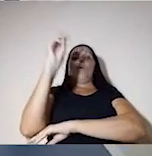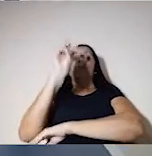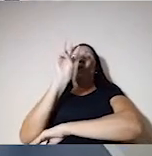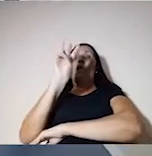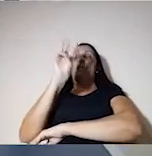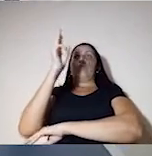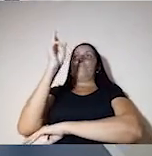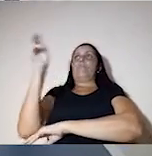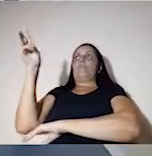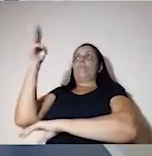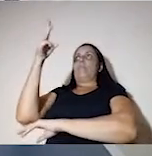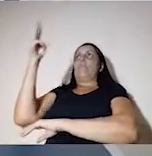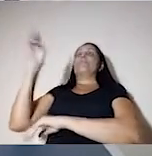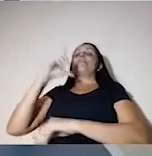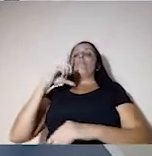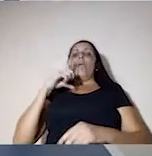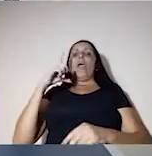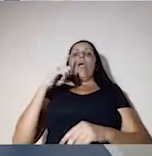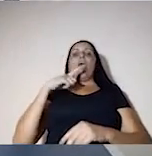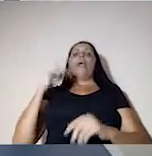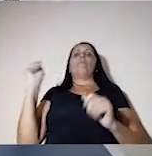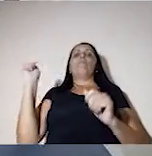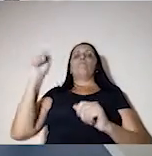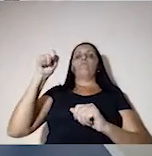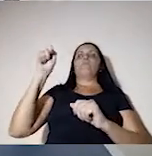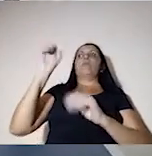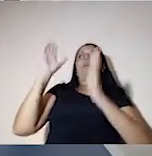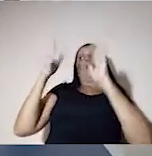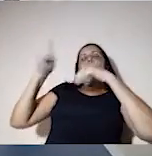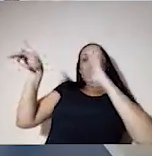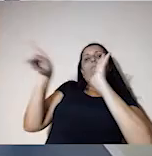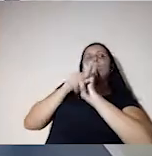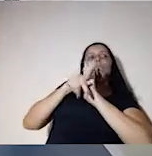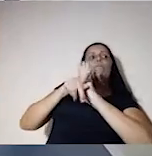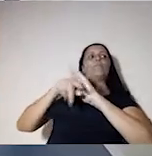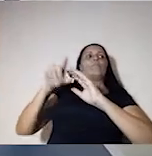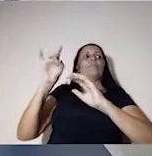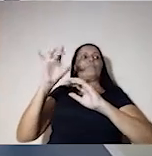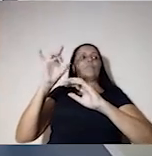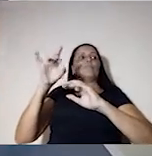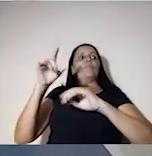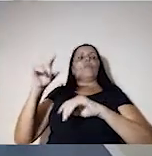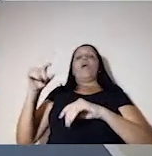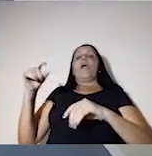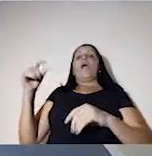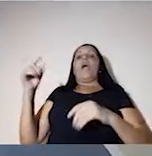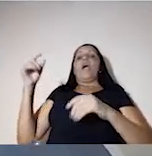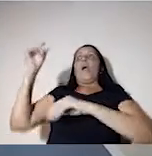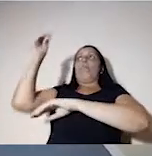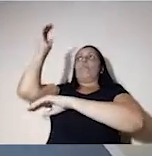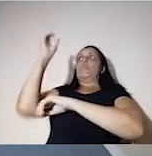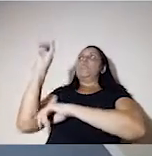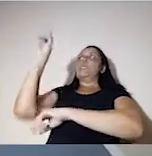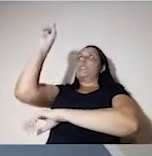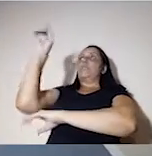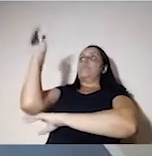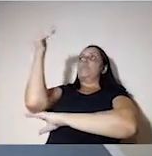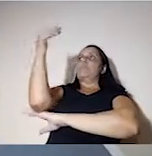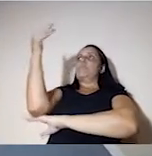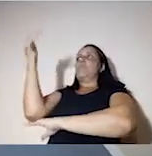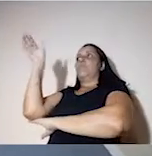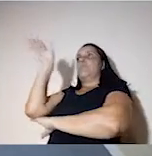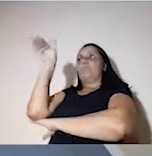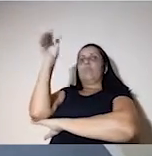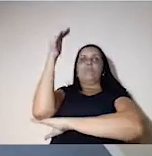movimentos tilt e pan, ele tem a cabeça hidráulica. Pô, isso é legal, porque é uma cabeça que te